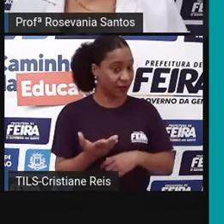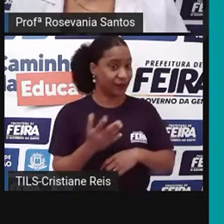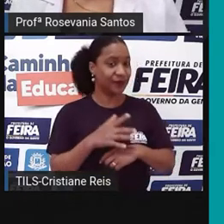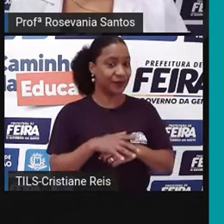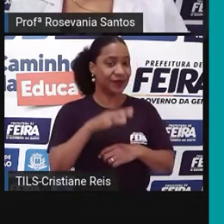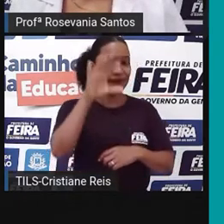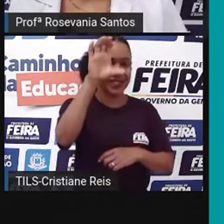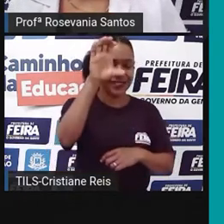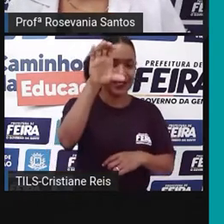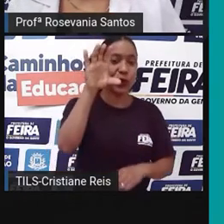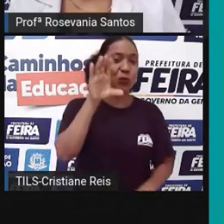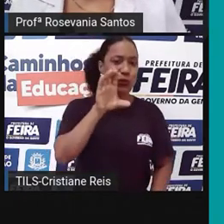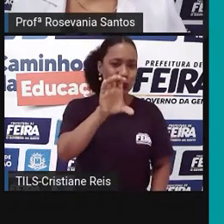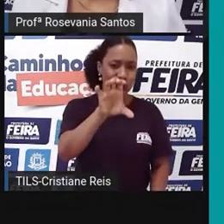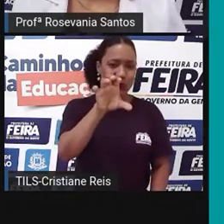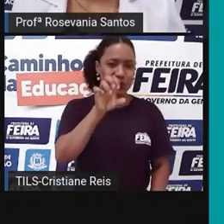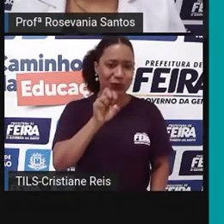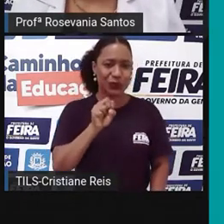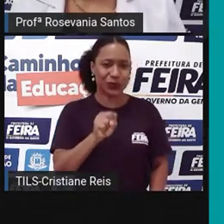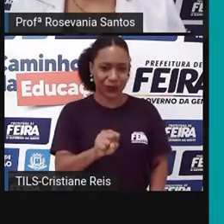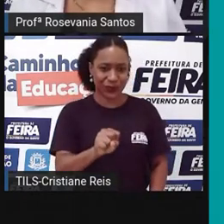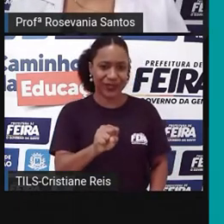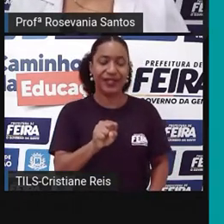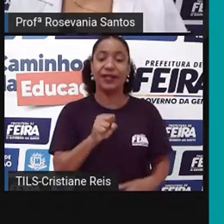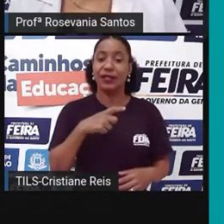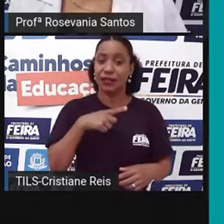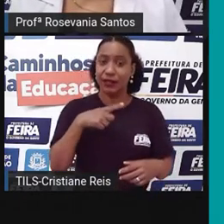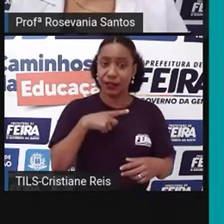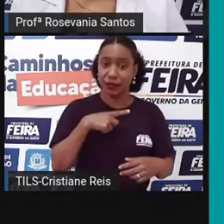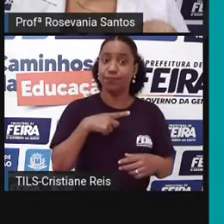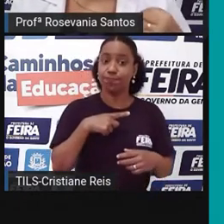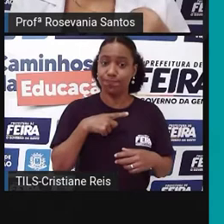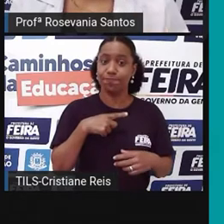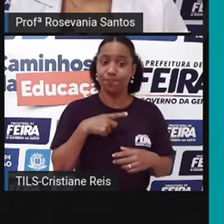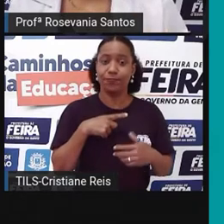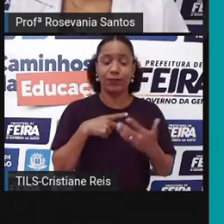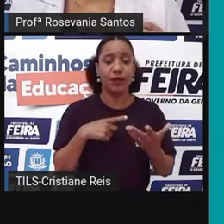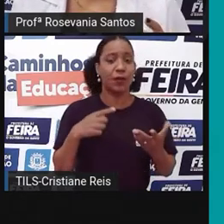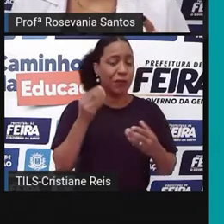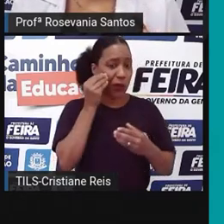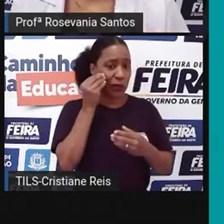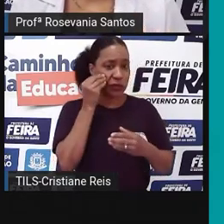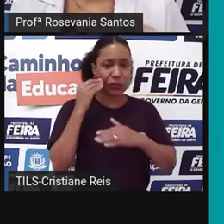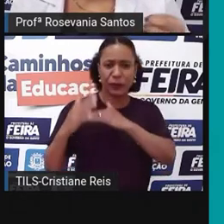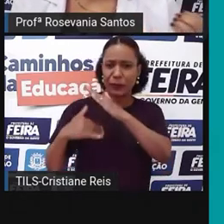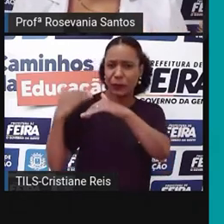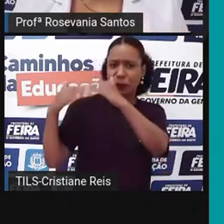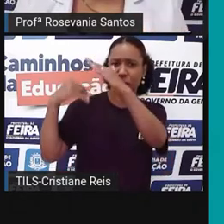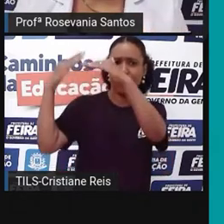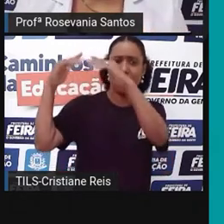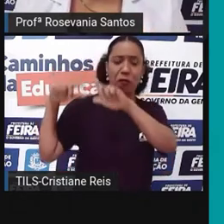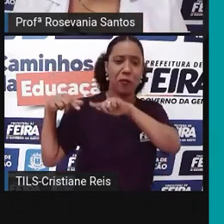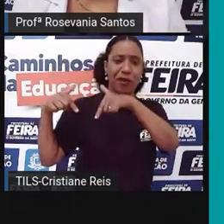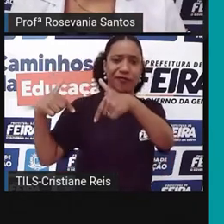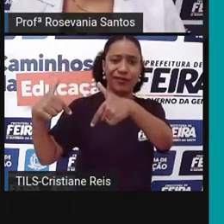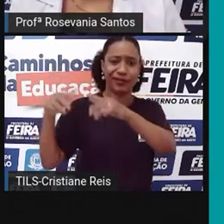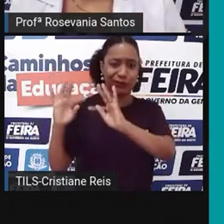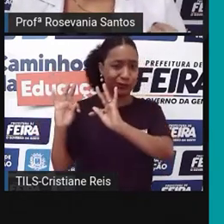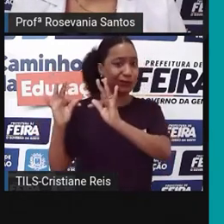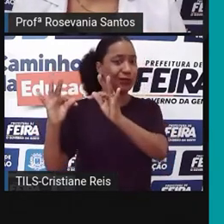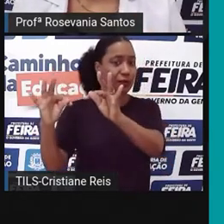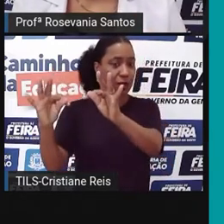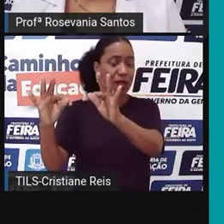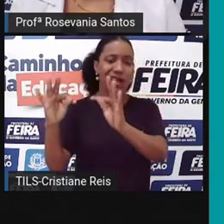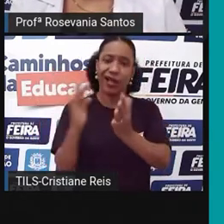o espaço da modernização e do dinamismo. Embora apresente ainda estruturas tradicionais e atrasadas,